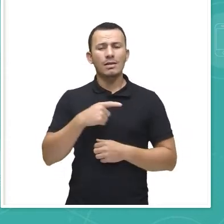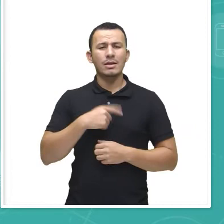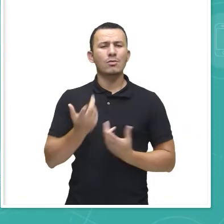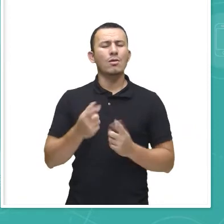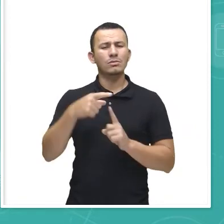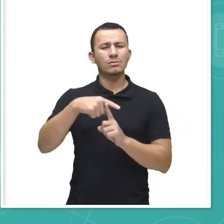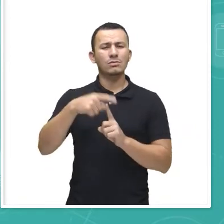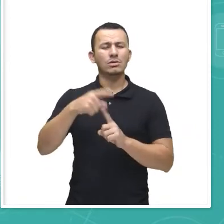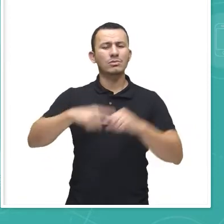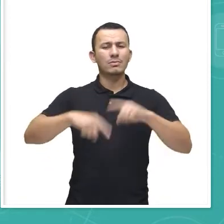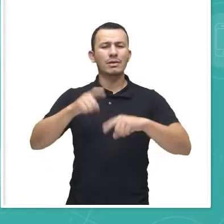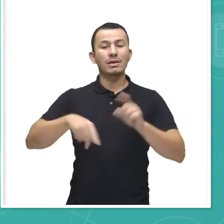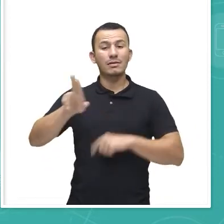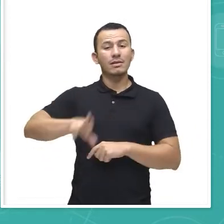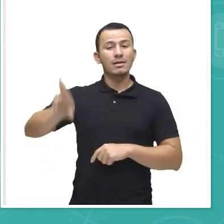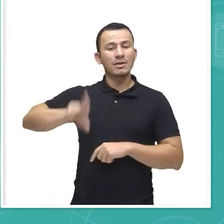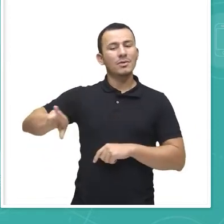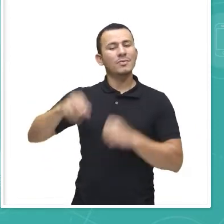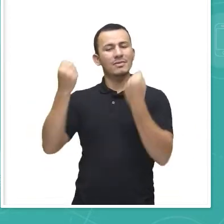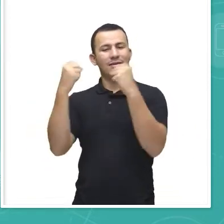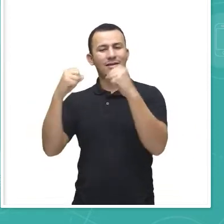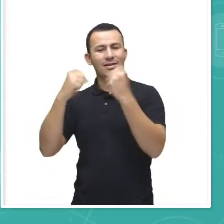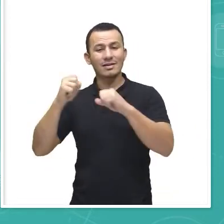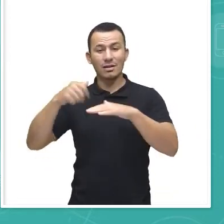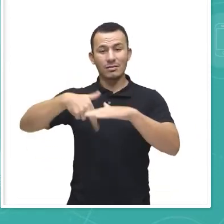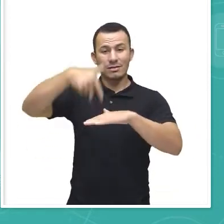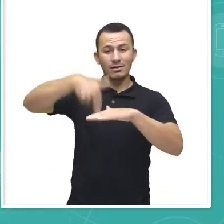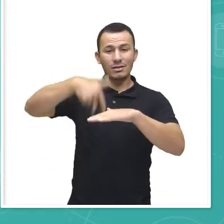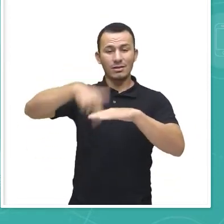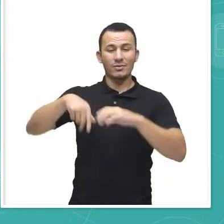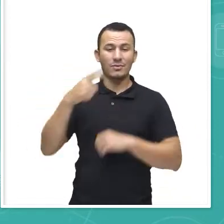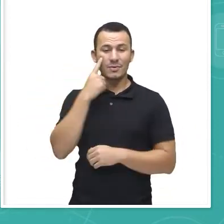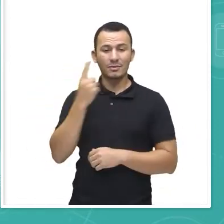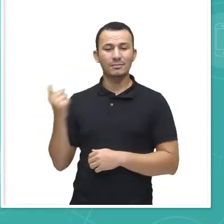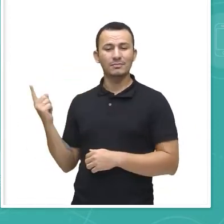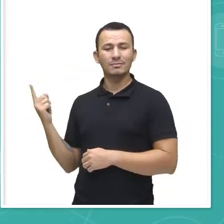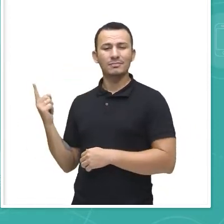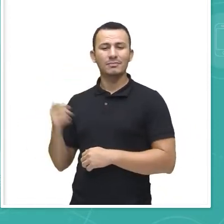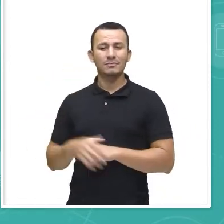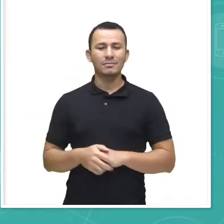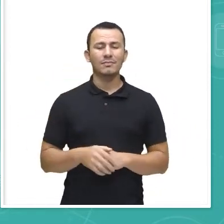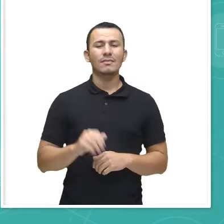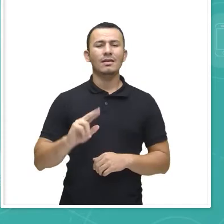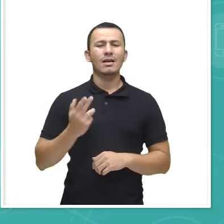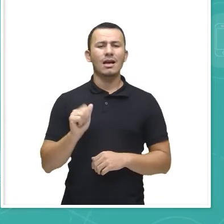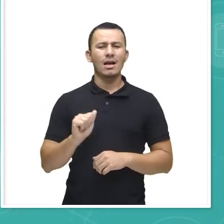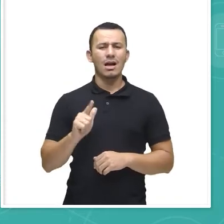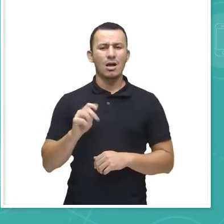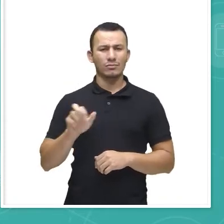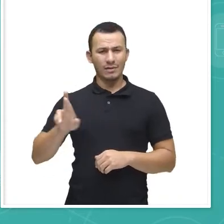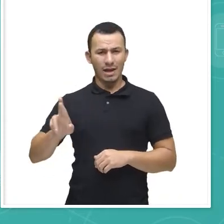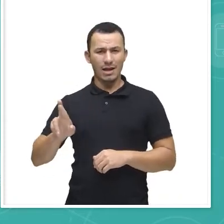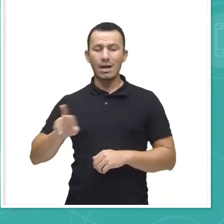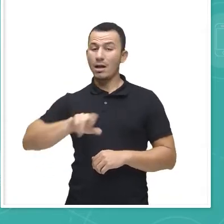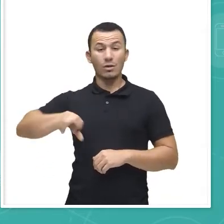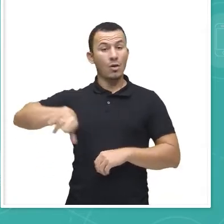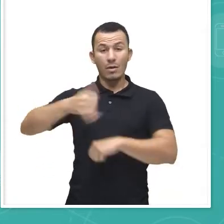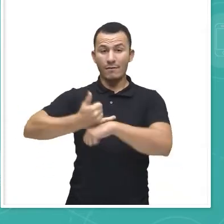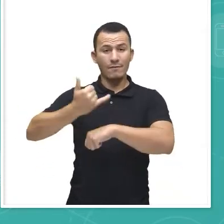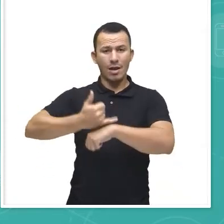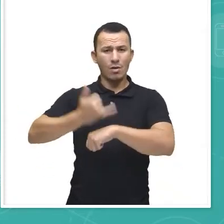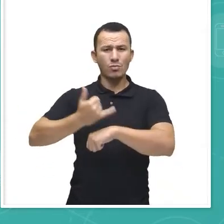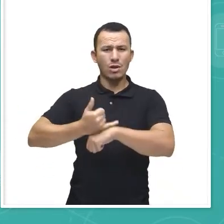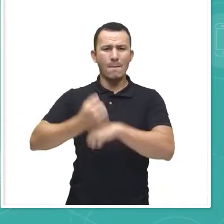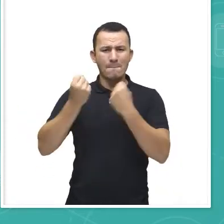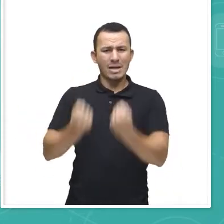são utilizados nas aulas de hidroginástica, começando com halteres. Esses halteres não são aqueles halteres de ferro pesado que